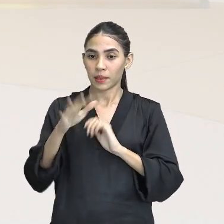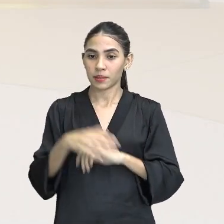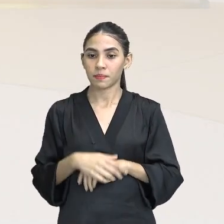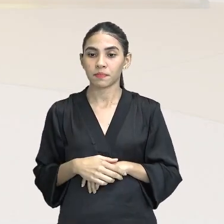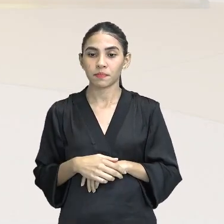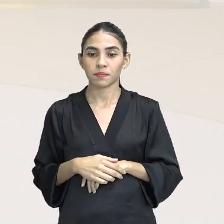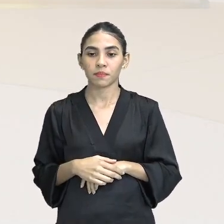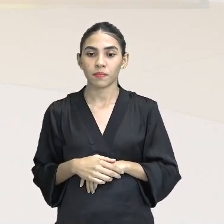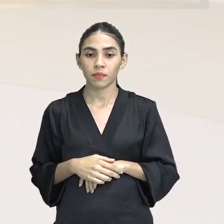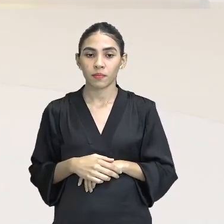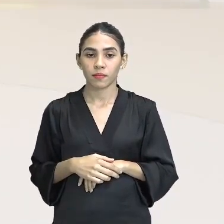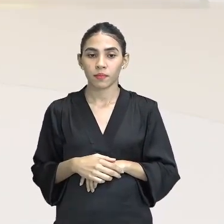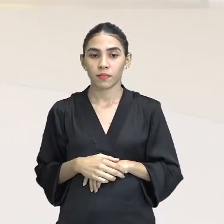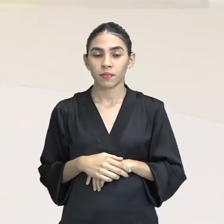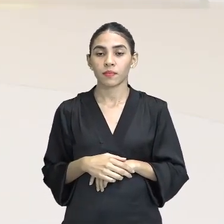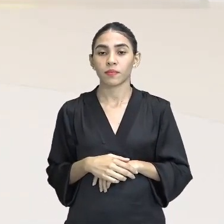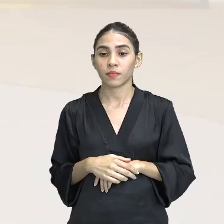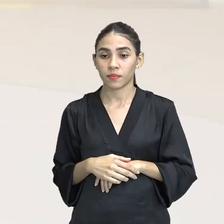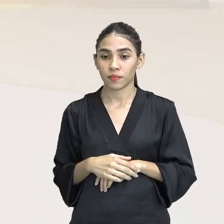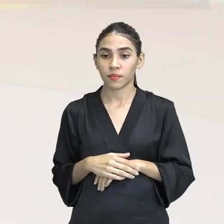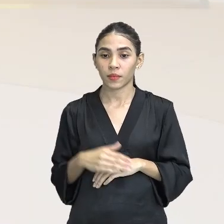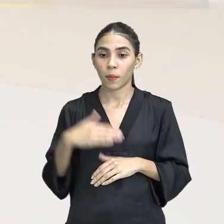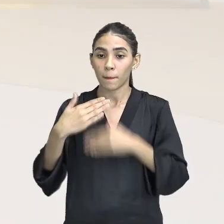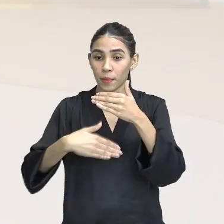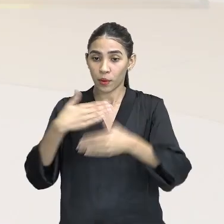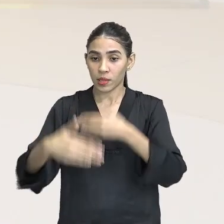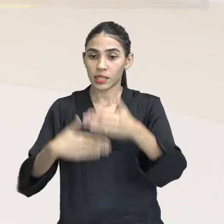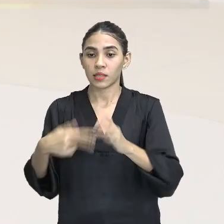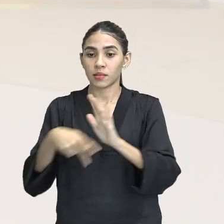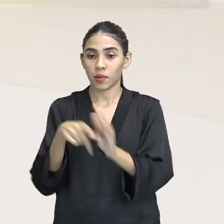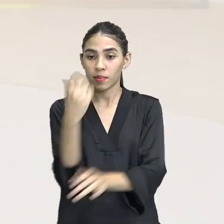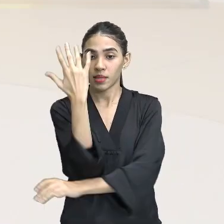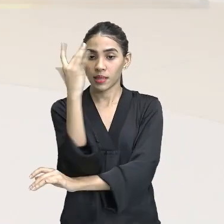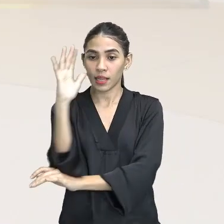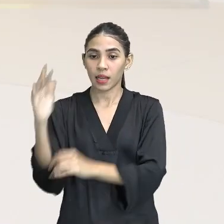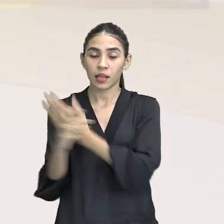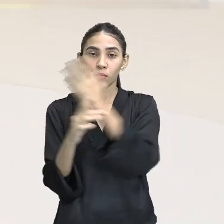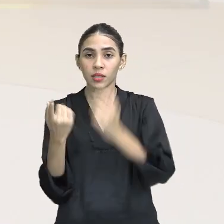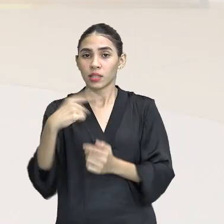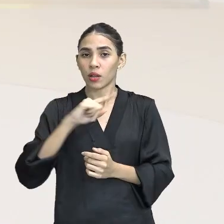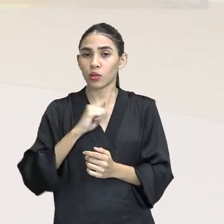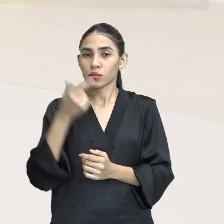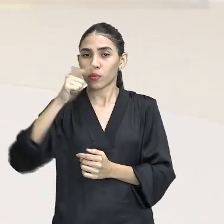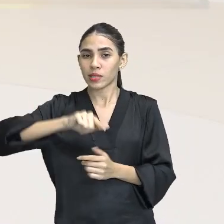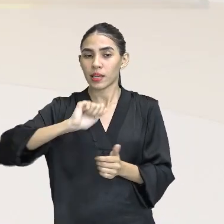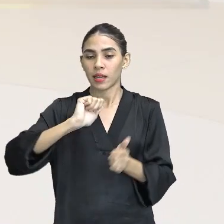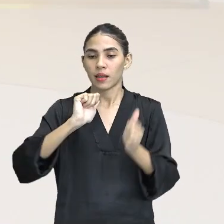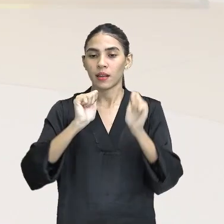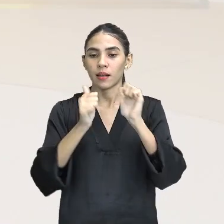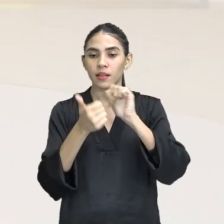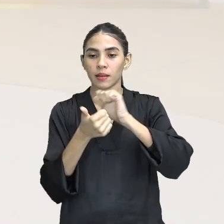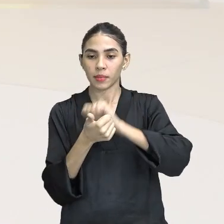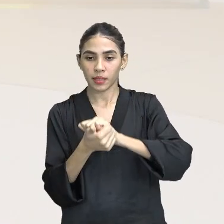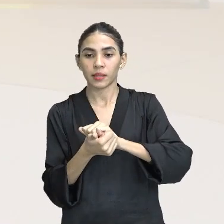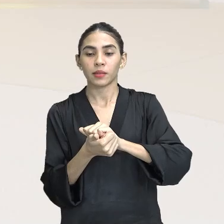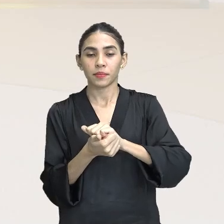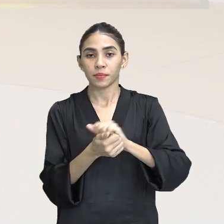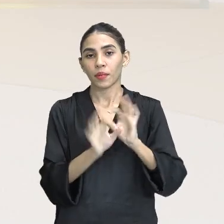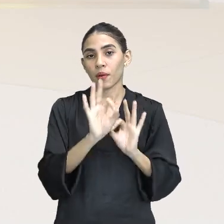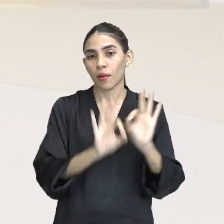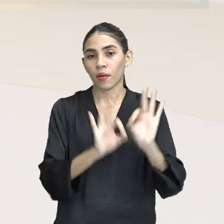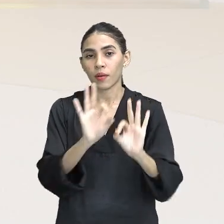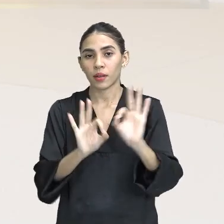todo aquele processo, né, da nossa natureza, a gente vai se adaptando a ela. A gente vai se organizando,